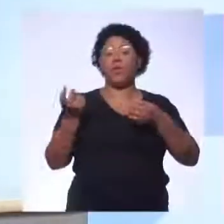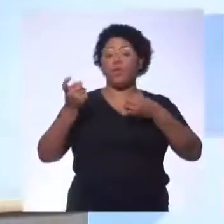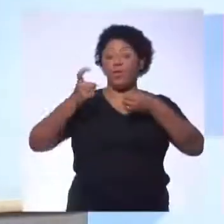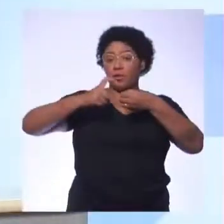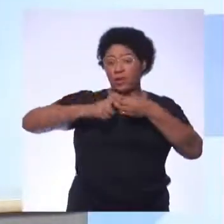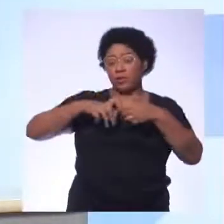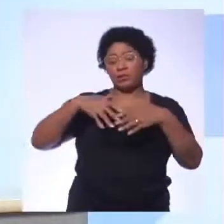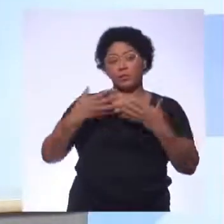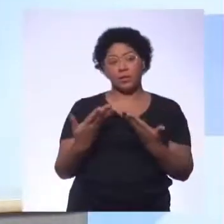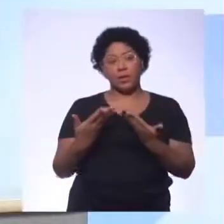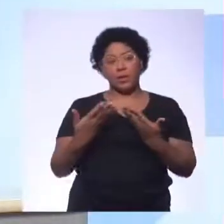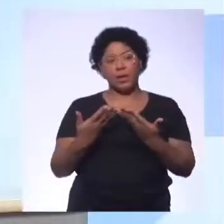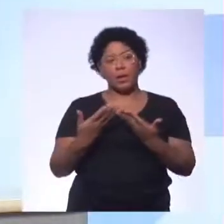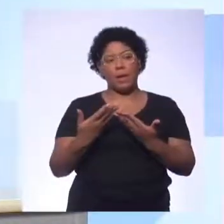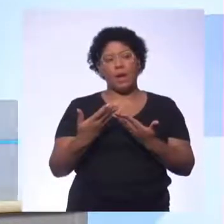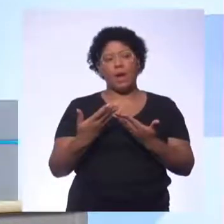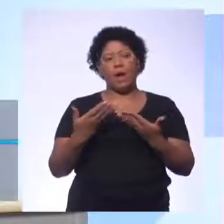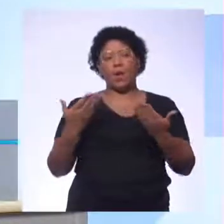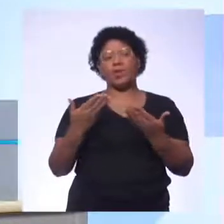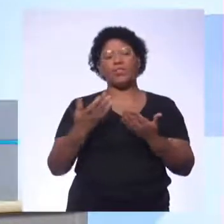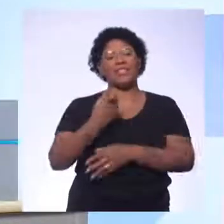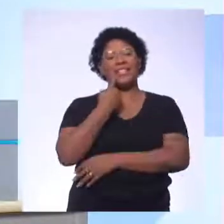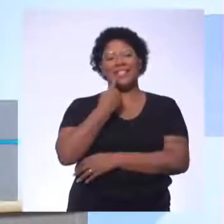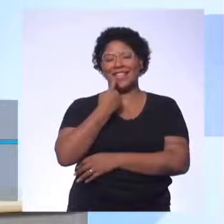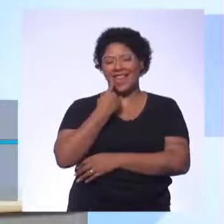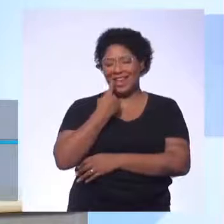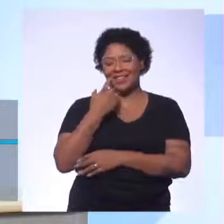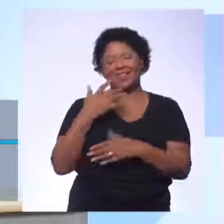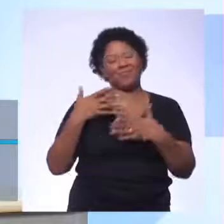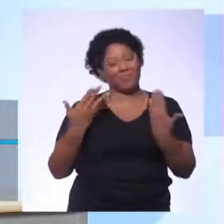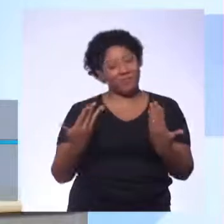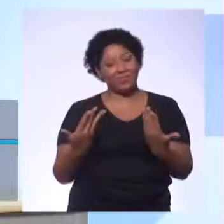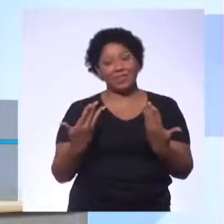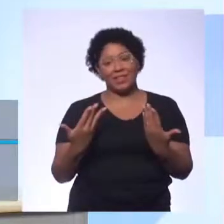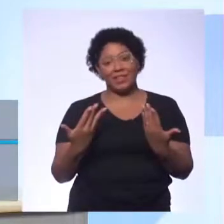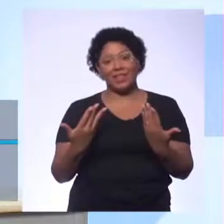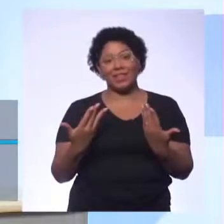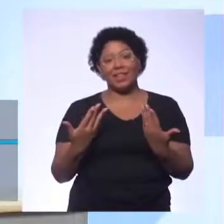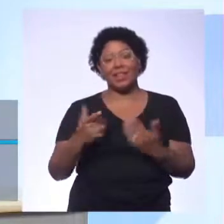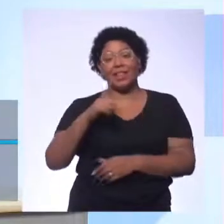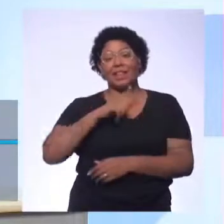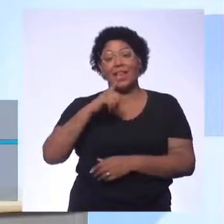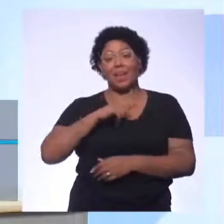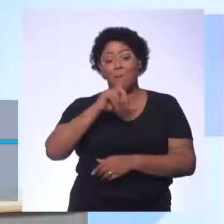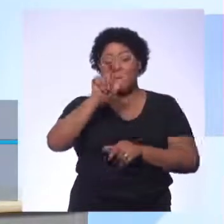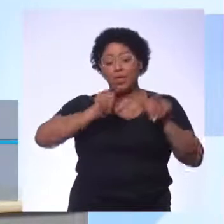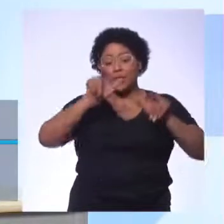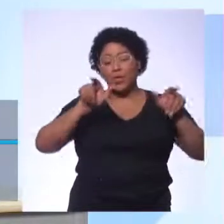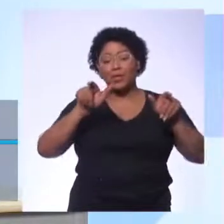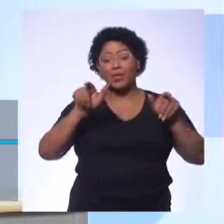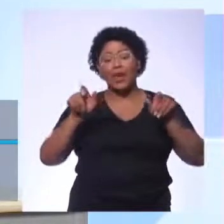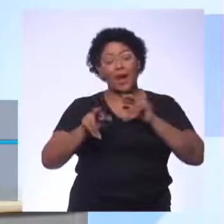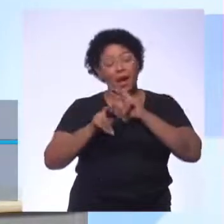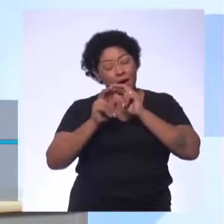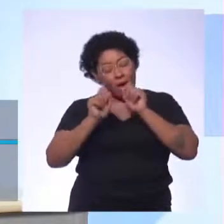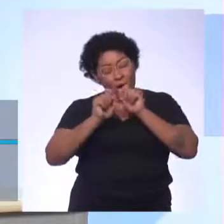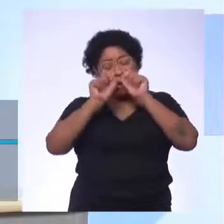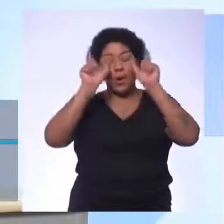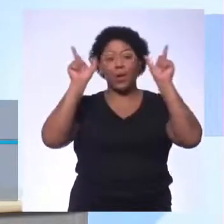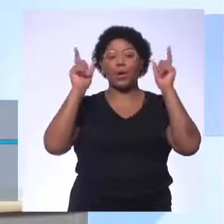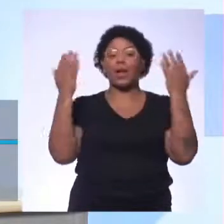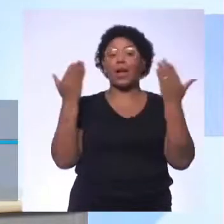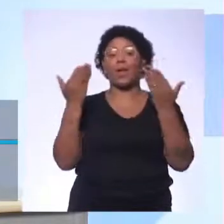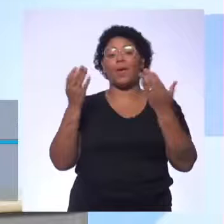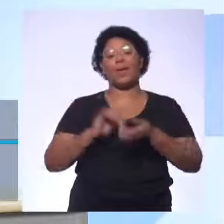Vamos lá, então. O pessoal está em ritmo de sexta-feira, né? Deve ter gente acordando ainda. Vamos lá, pessoal, participando